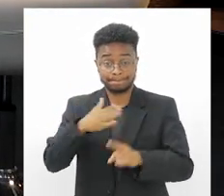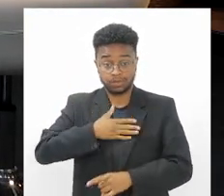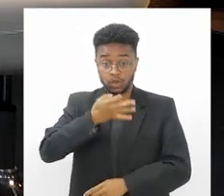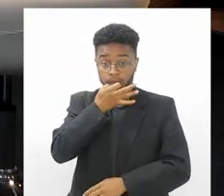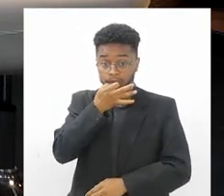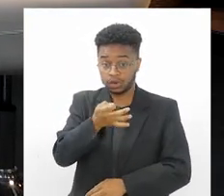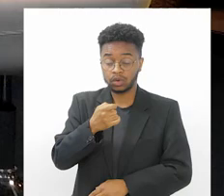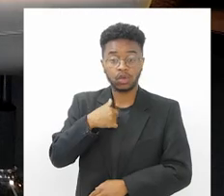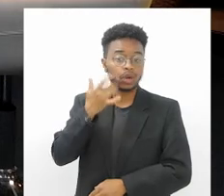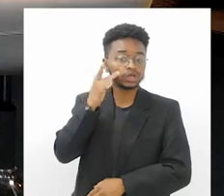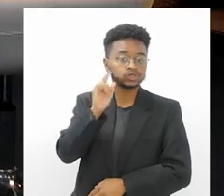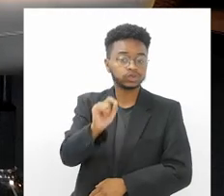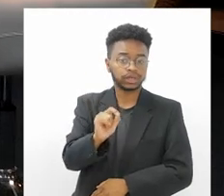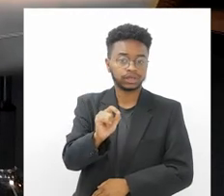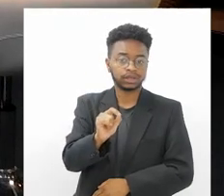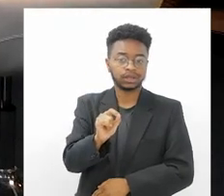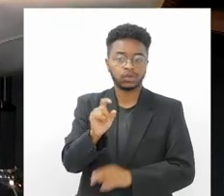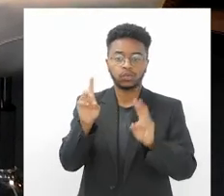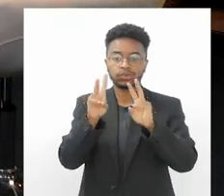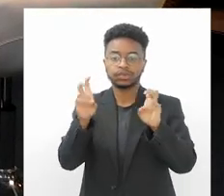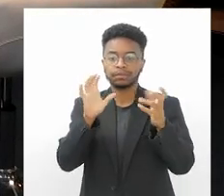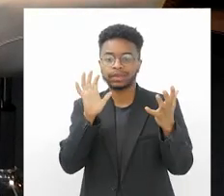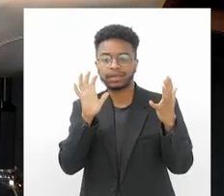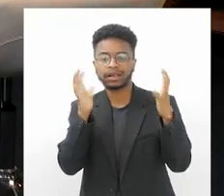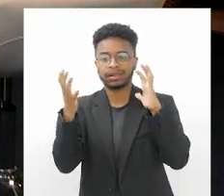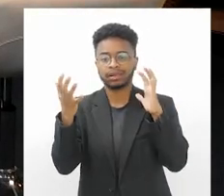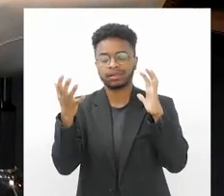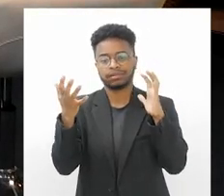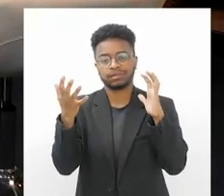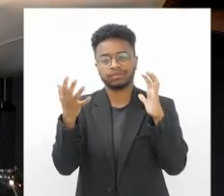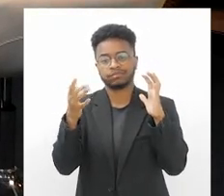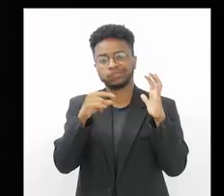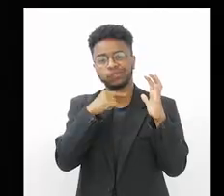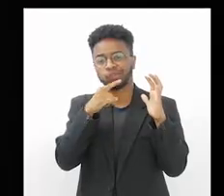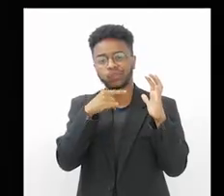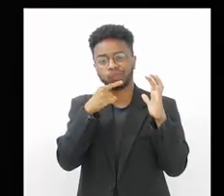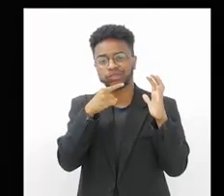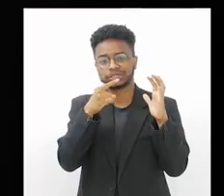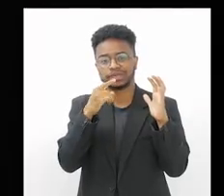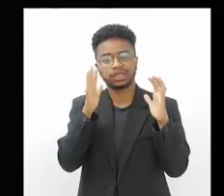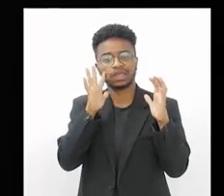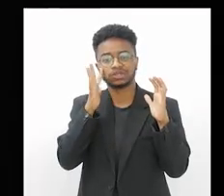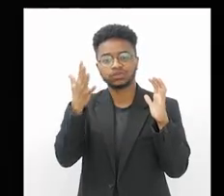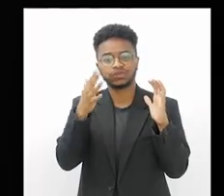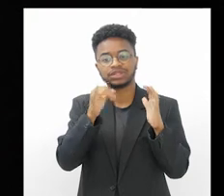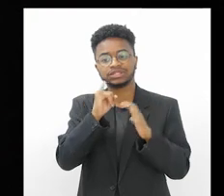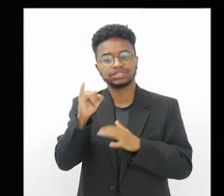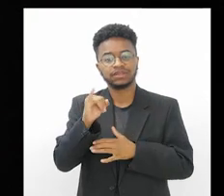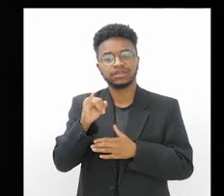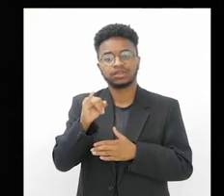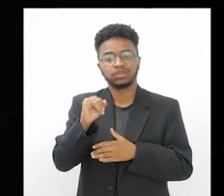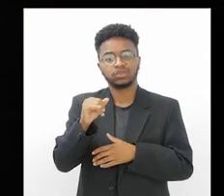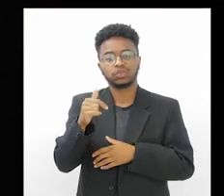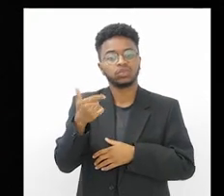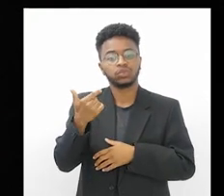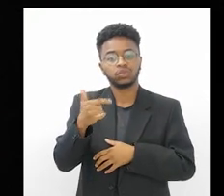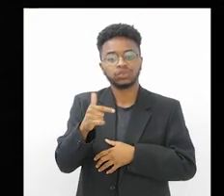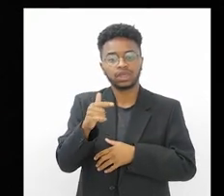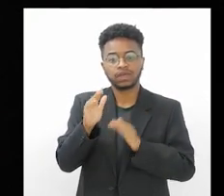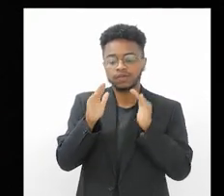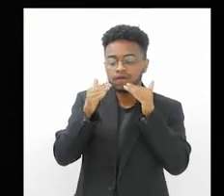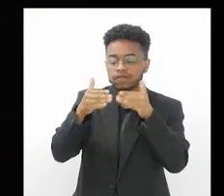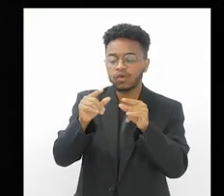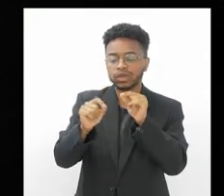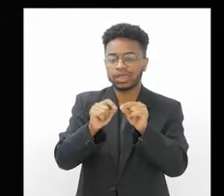minha opinião, o que eu acho que a questão climática, ela não vai caminhar enquanto ela não for tratada não só como uma